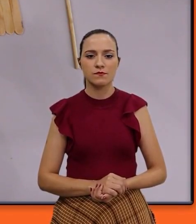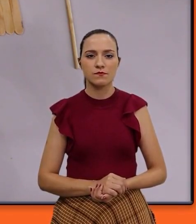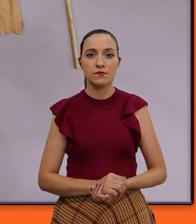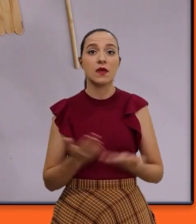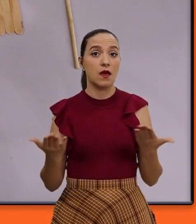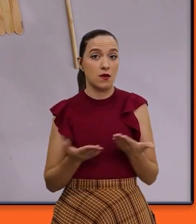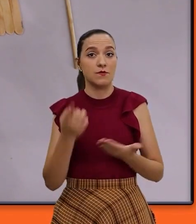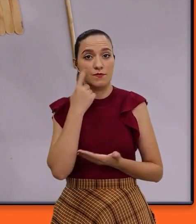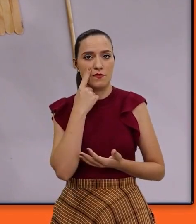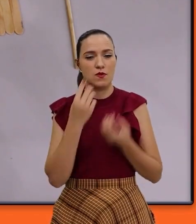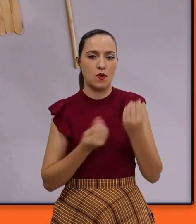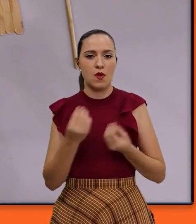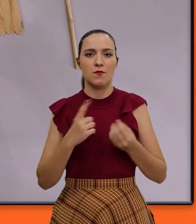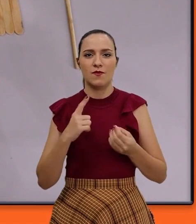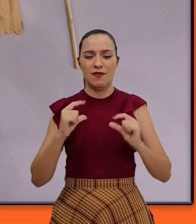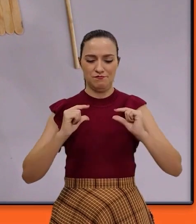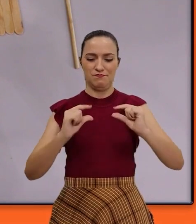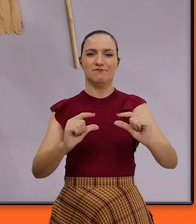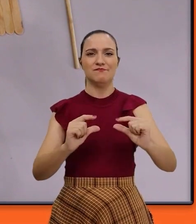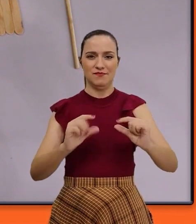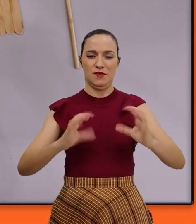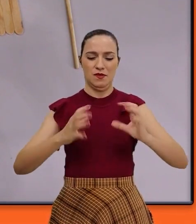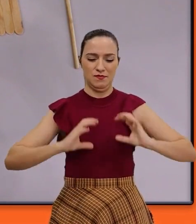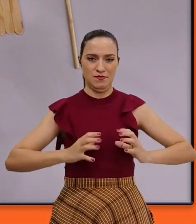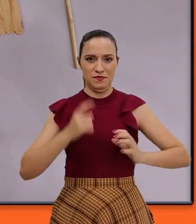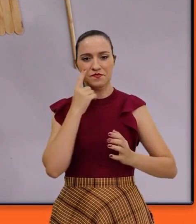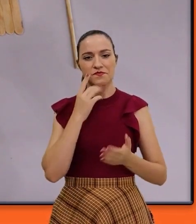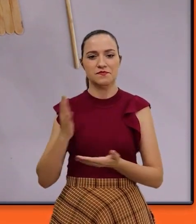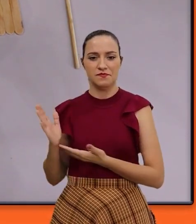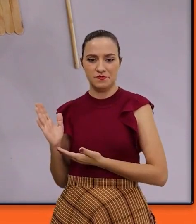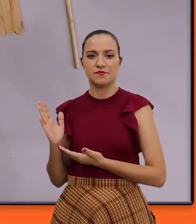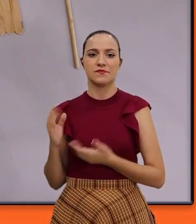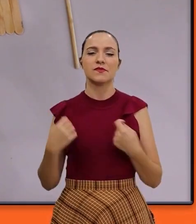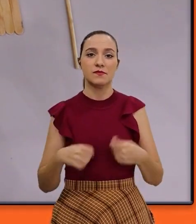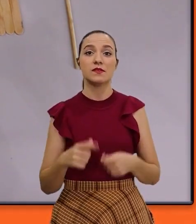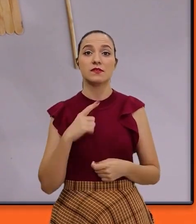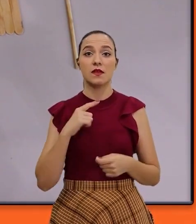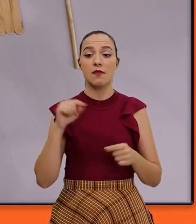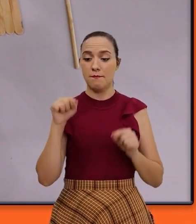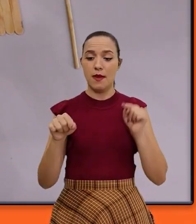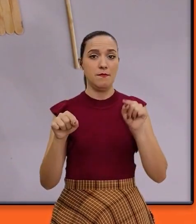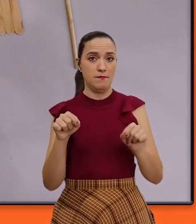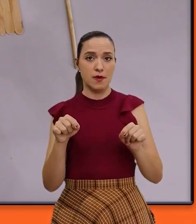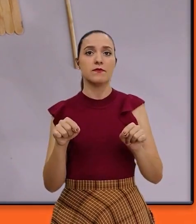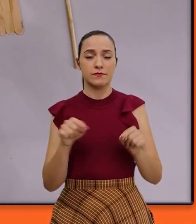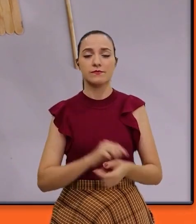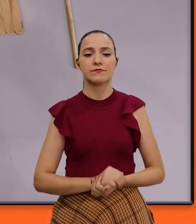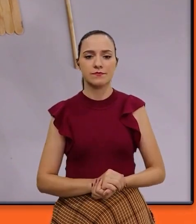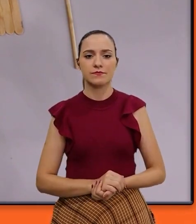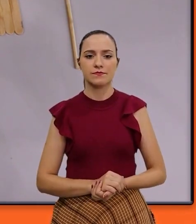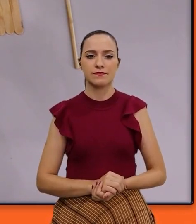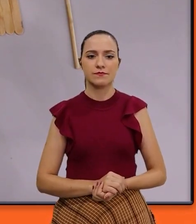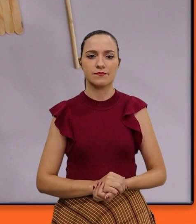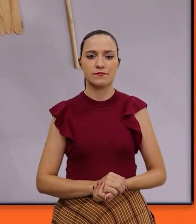Bom, agora vamos fazer os nossos dois eixos aqui, né? Então coloco aqui um palitinho desse lado, um palitinho do outro lado,